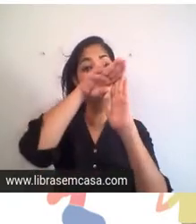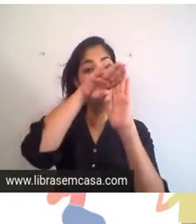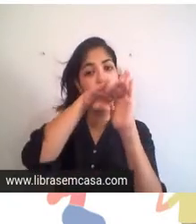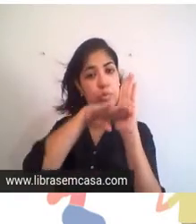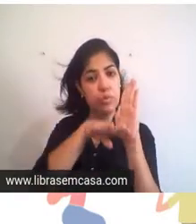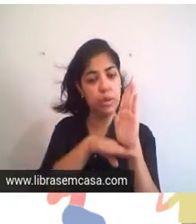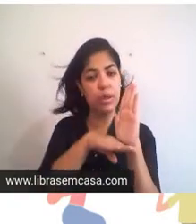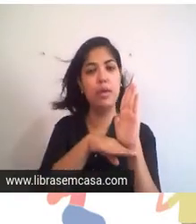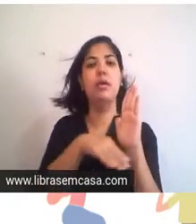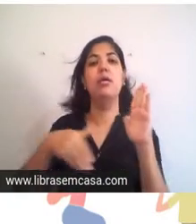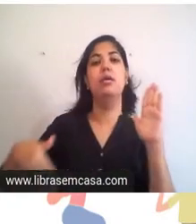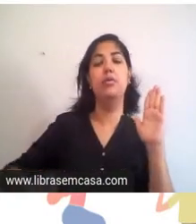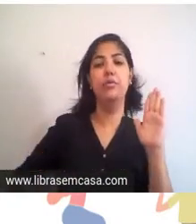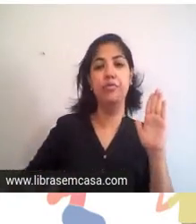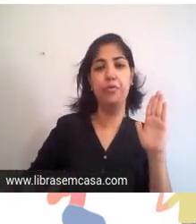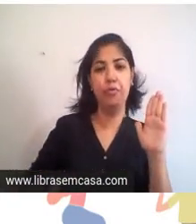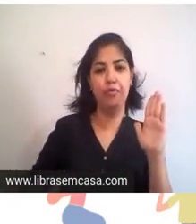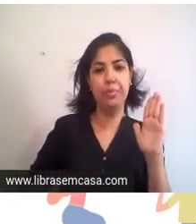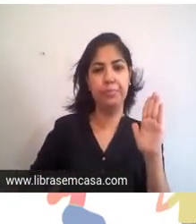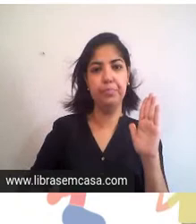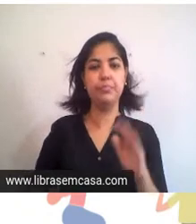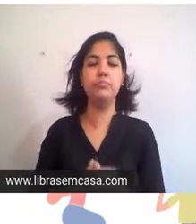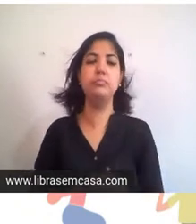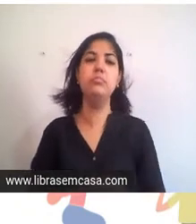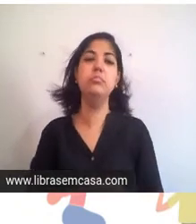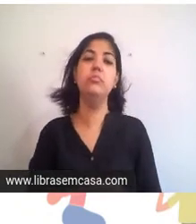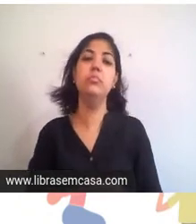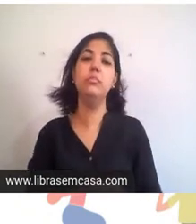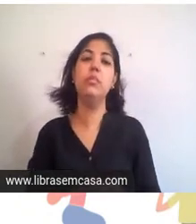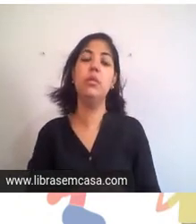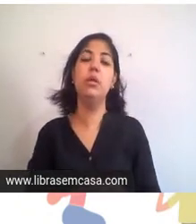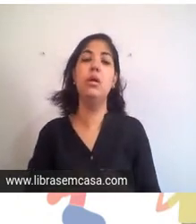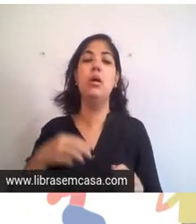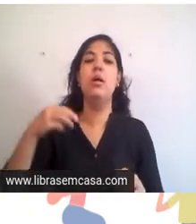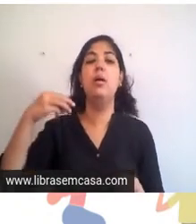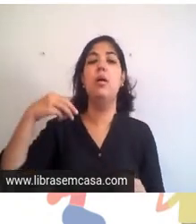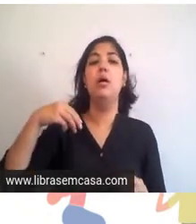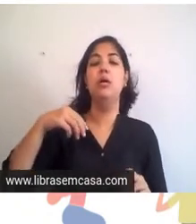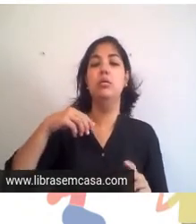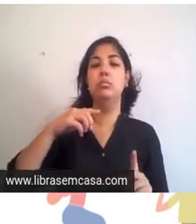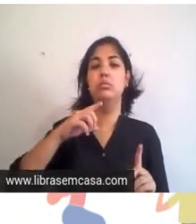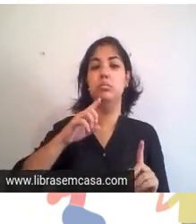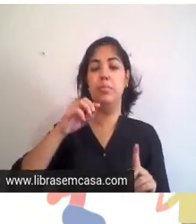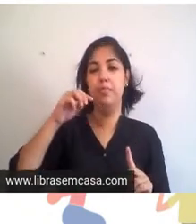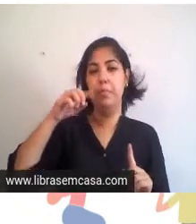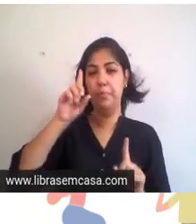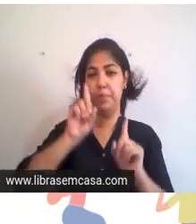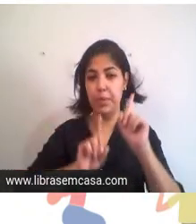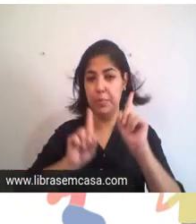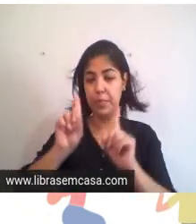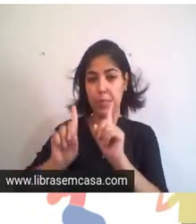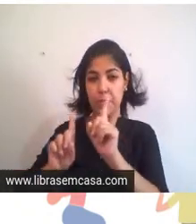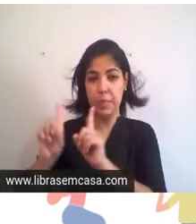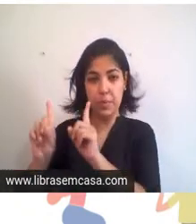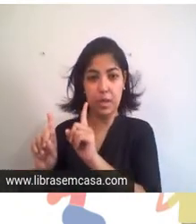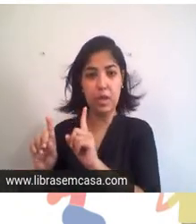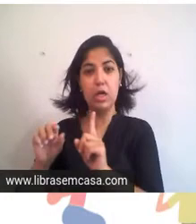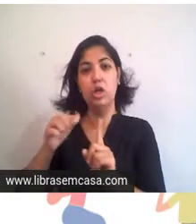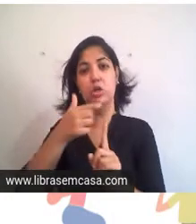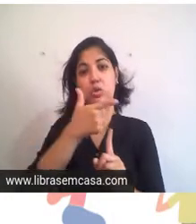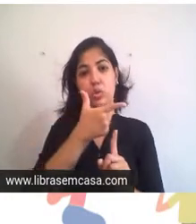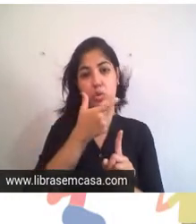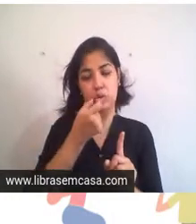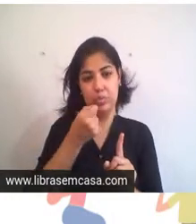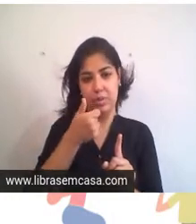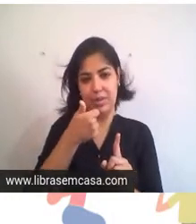A ponto de, como Marina mencionou, em termos estatísticos, nós tenhamos saído, em 2014, do